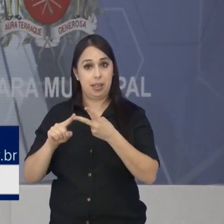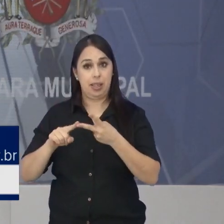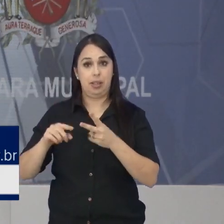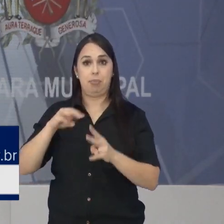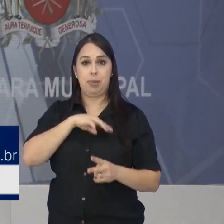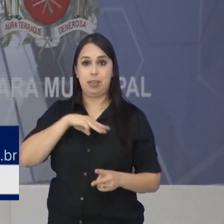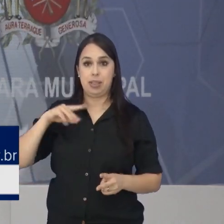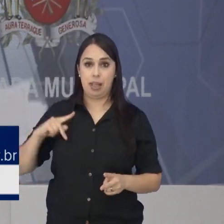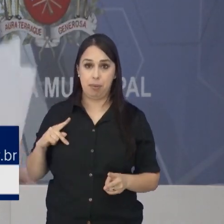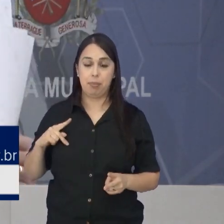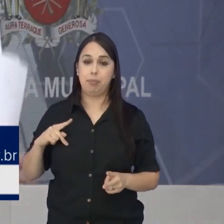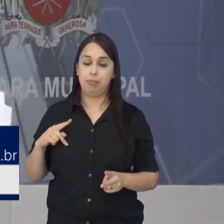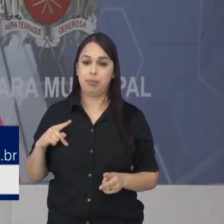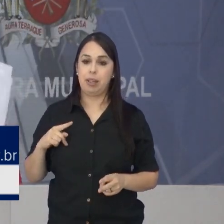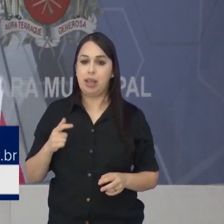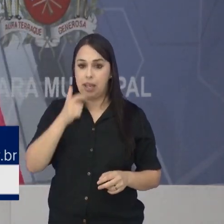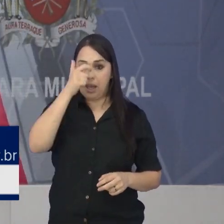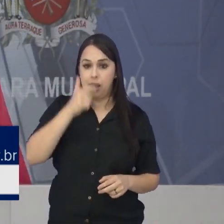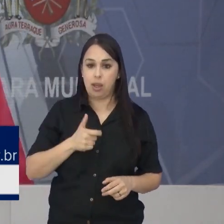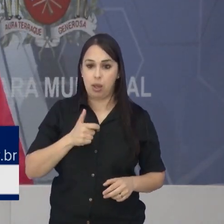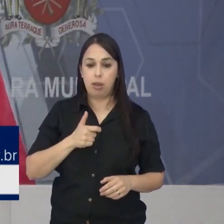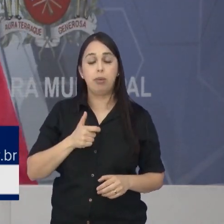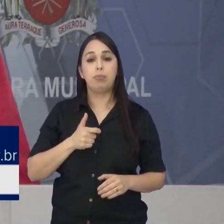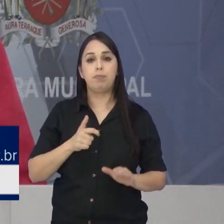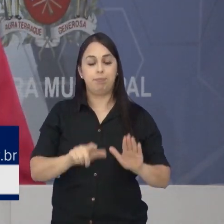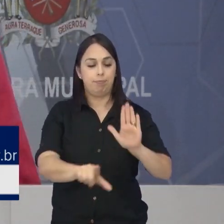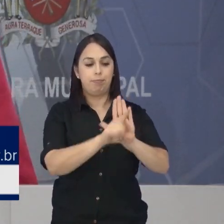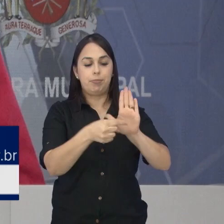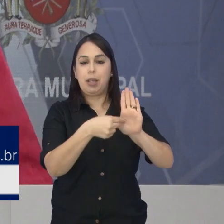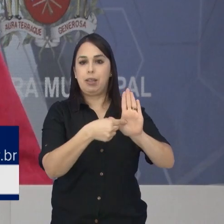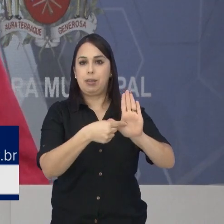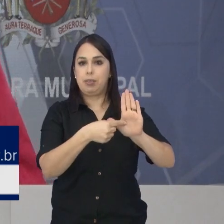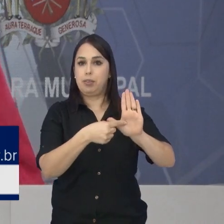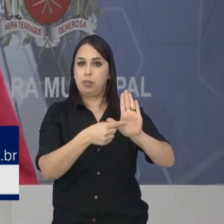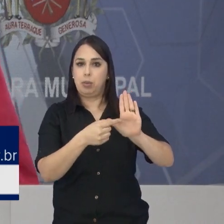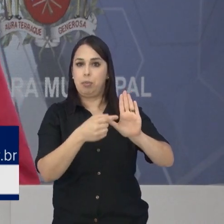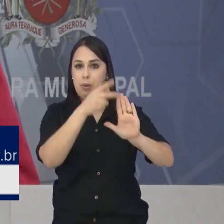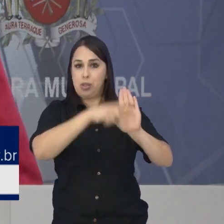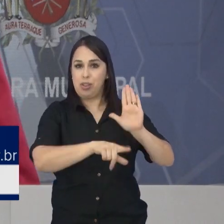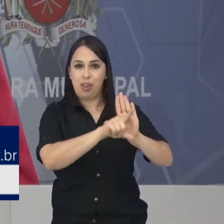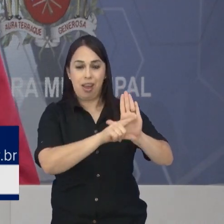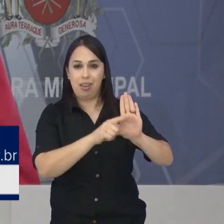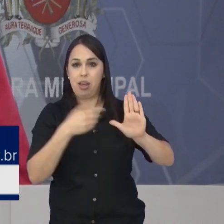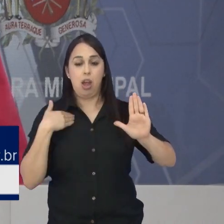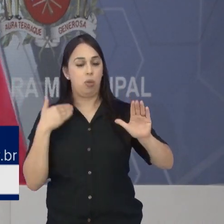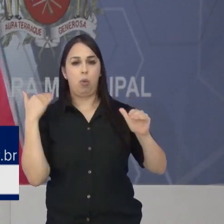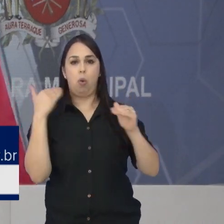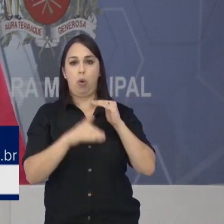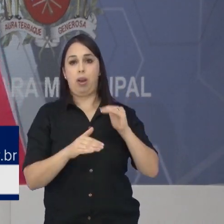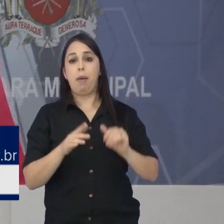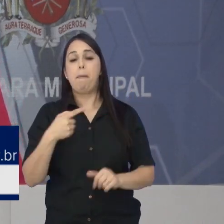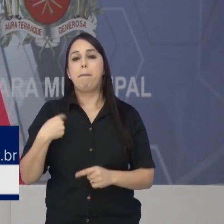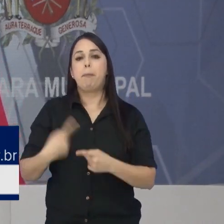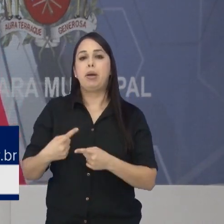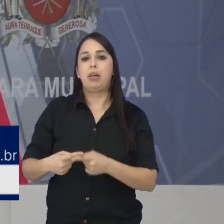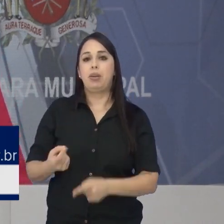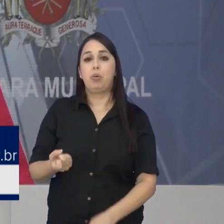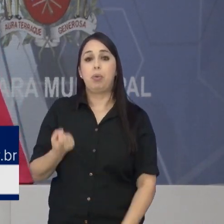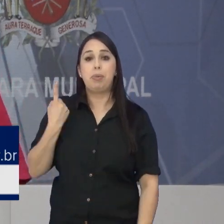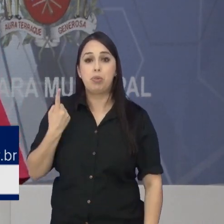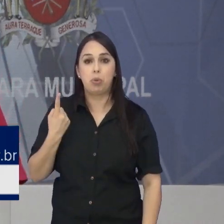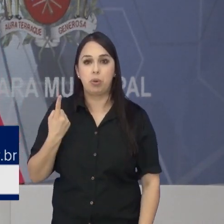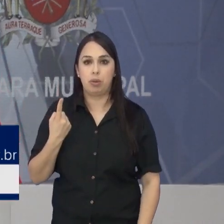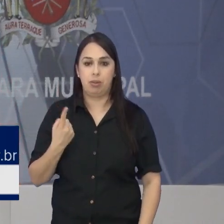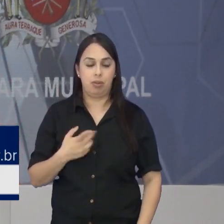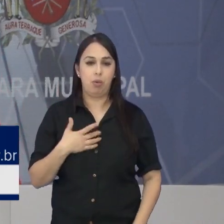Então, eu vou votar contra, não porque contra por contra, porque eu acho um absurdo um diretor